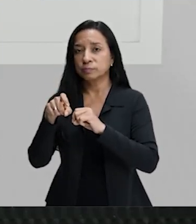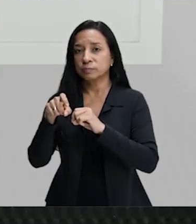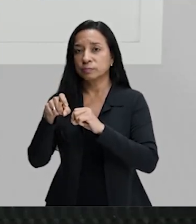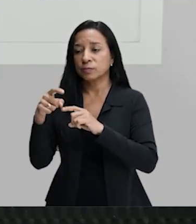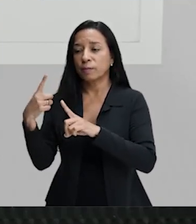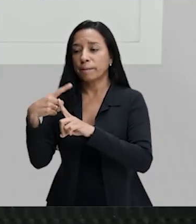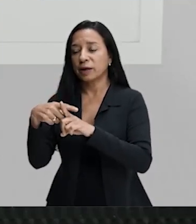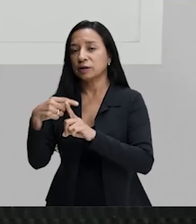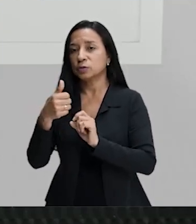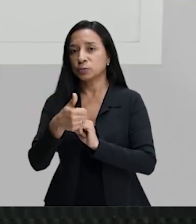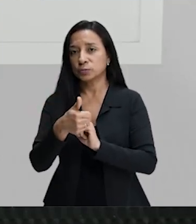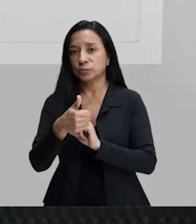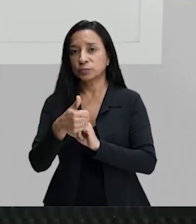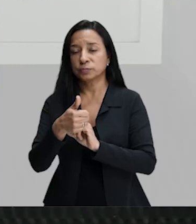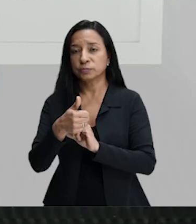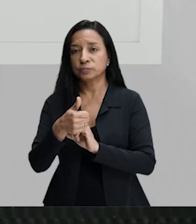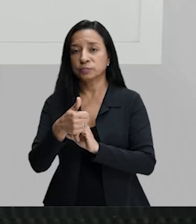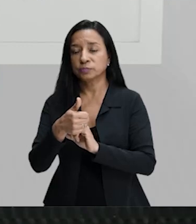mais 1,